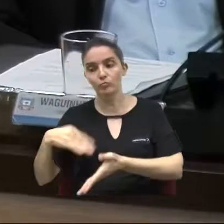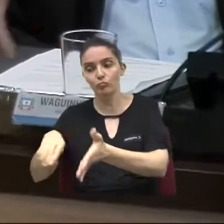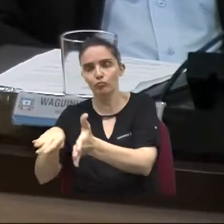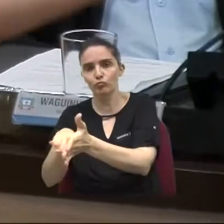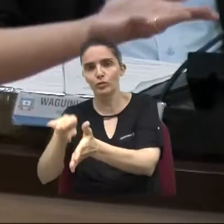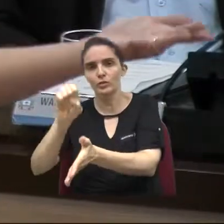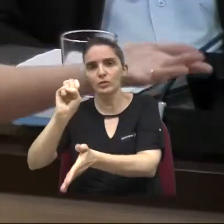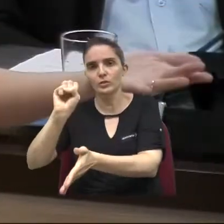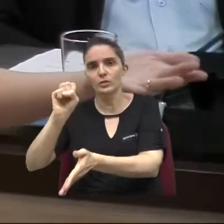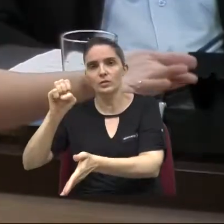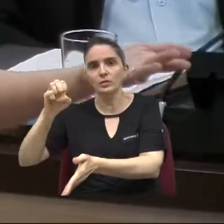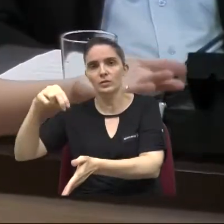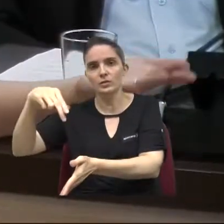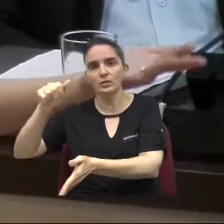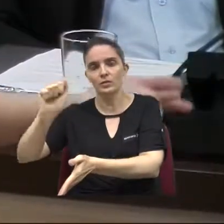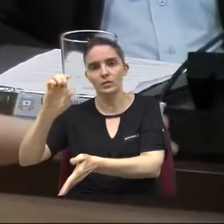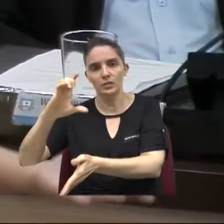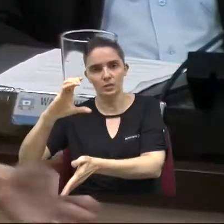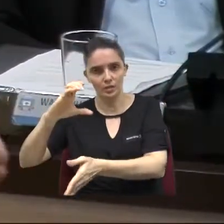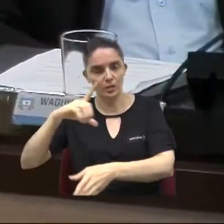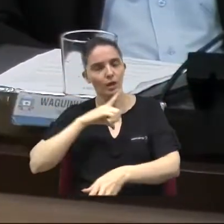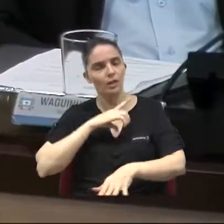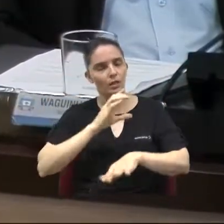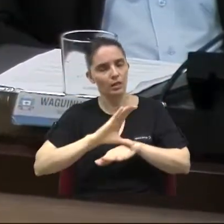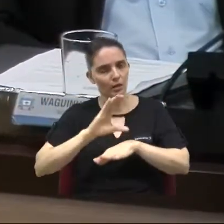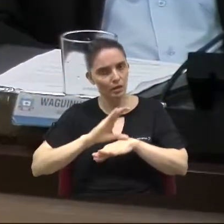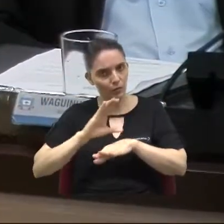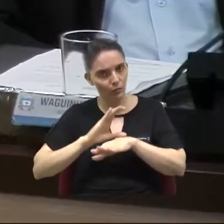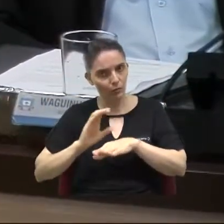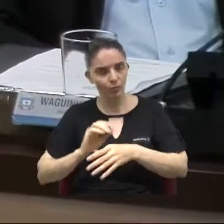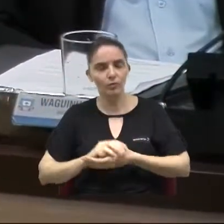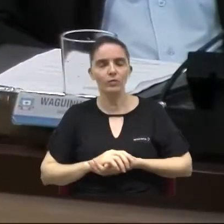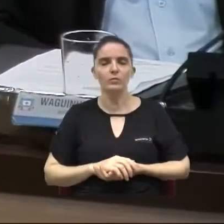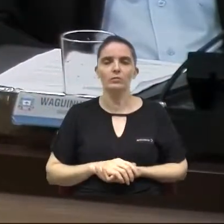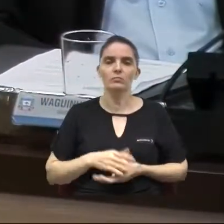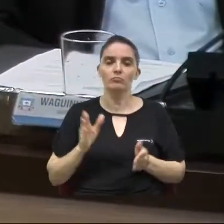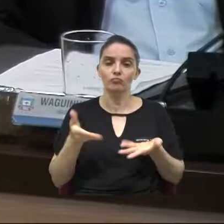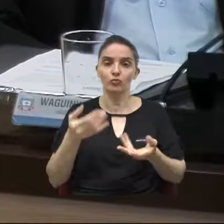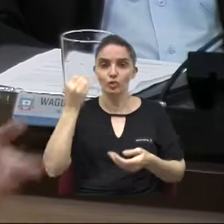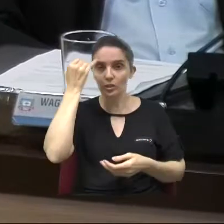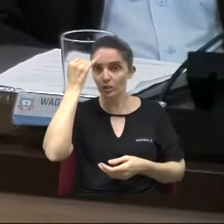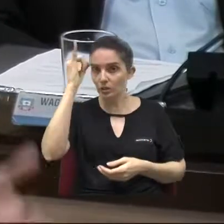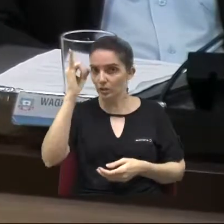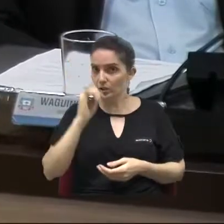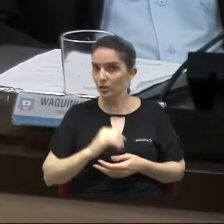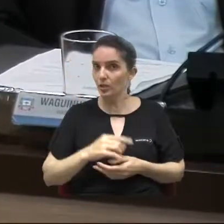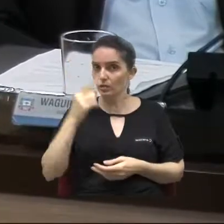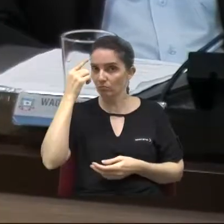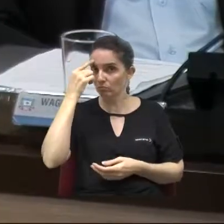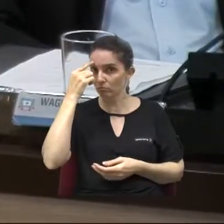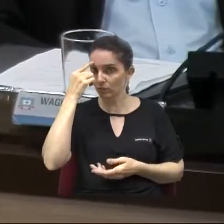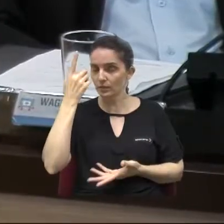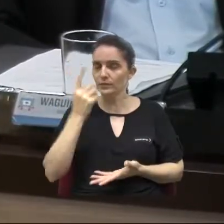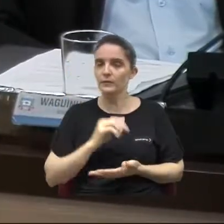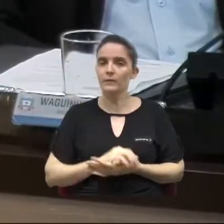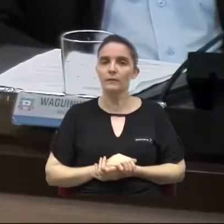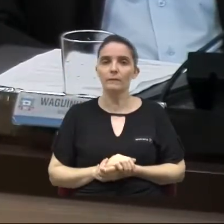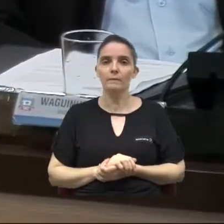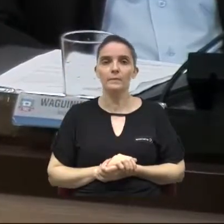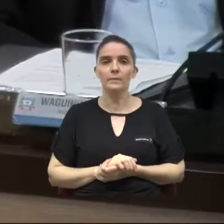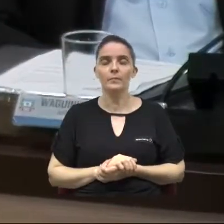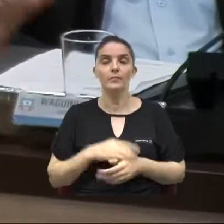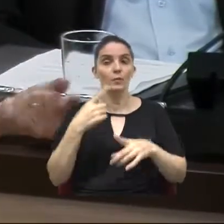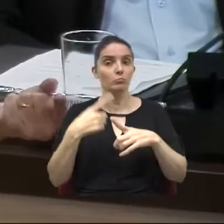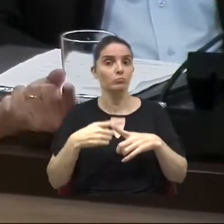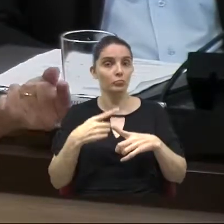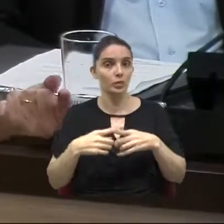Libras, lá eles têm o curso de Libras para oferecer. Já fica até a ideia para a Escola Legislativa em alguma parceria nesse sentido, porque é